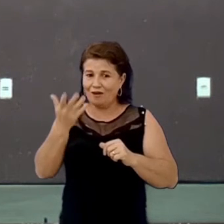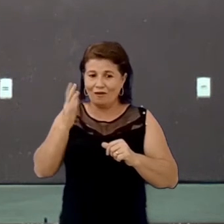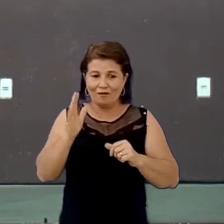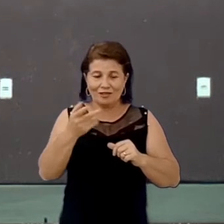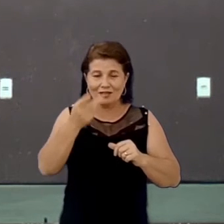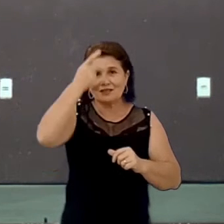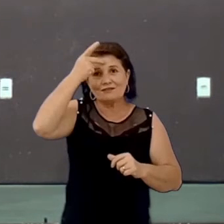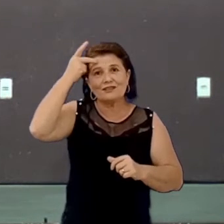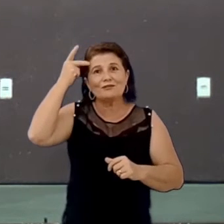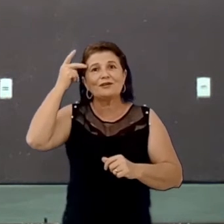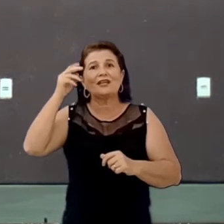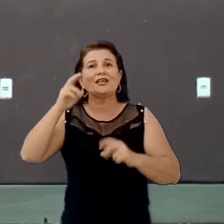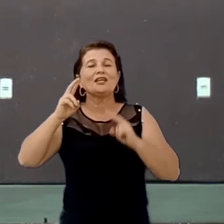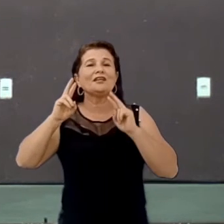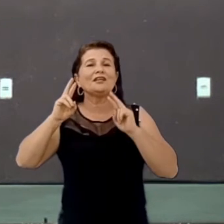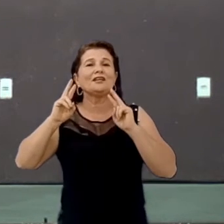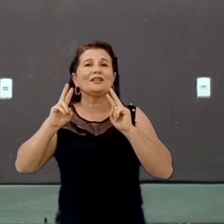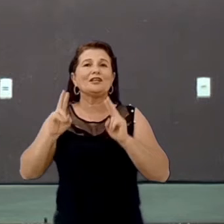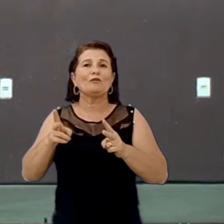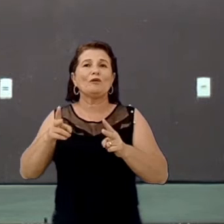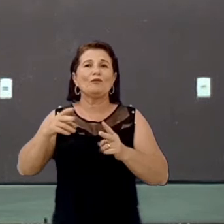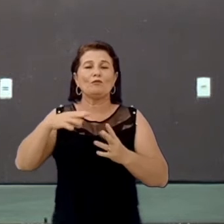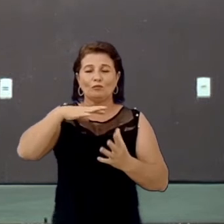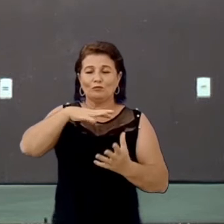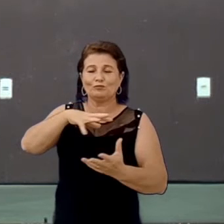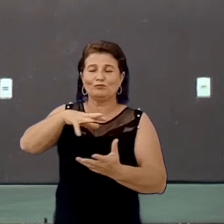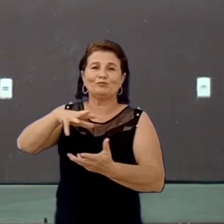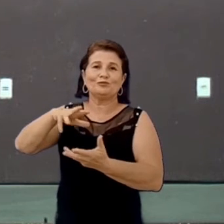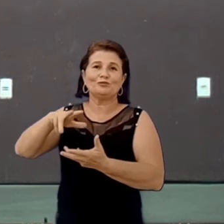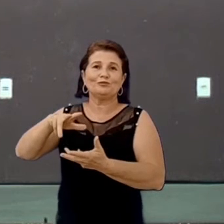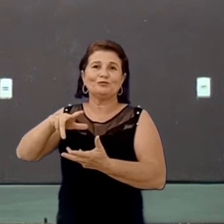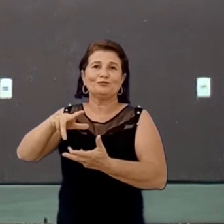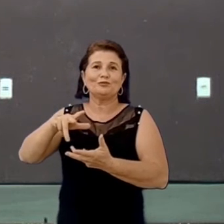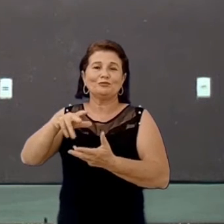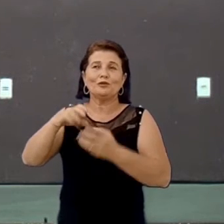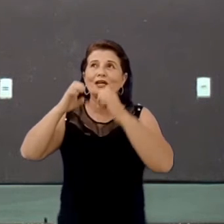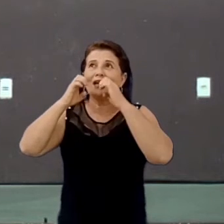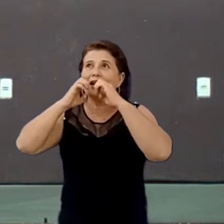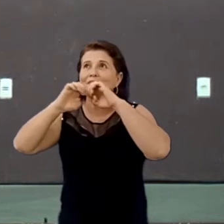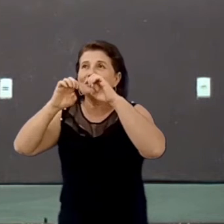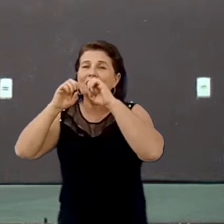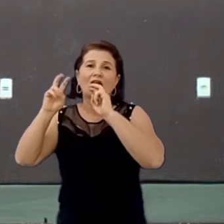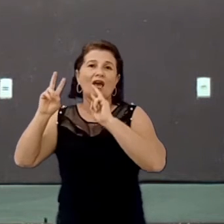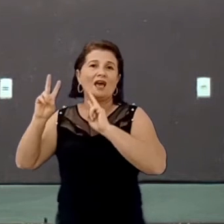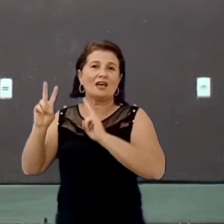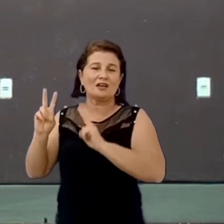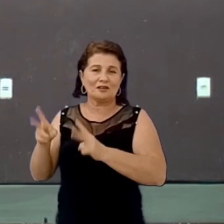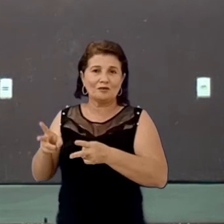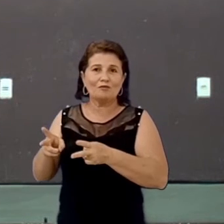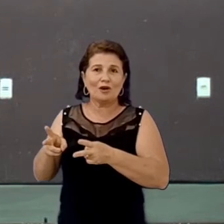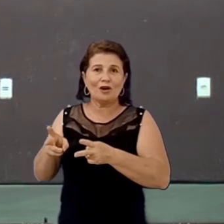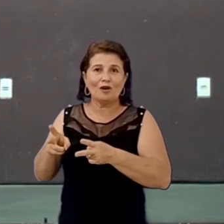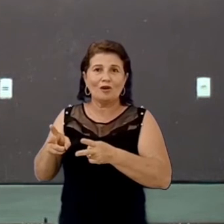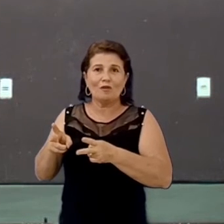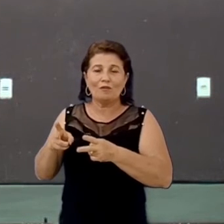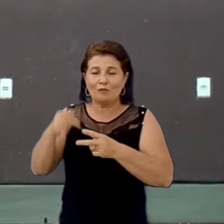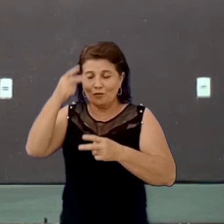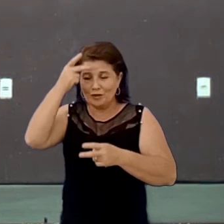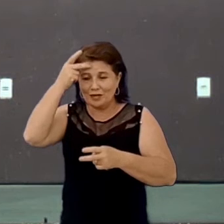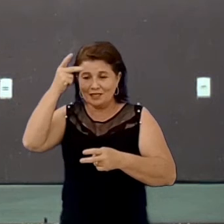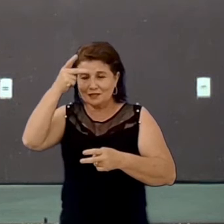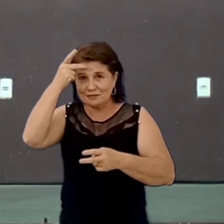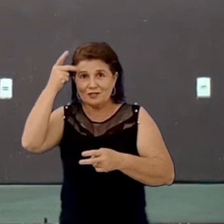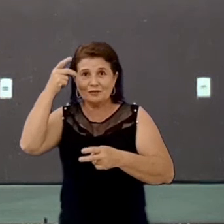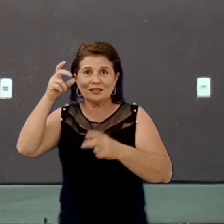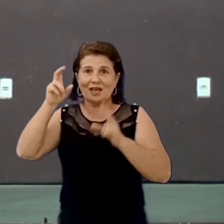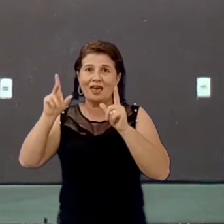povo, assim como acontece por todo mundo. Porque a mensagem é a mesma. Porque os frutos também são os